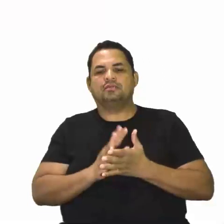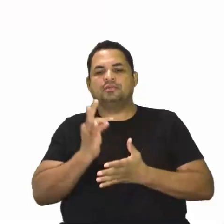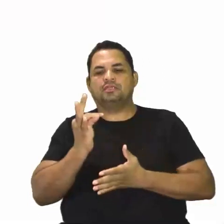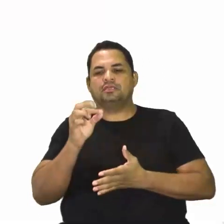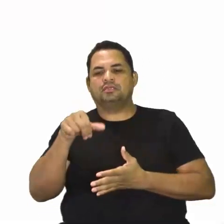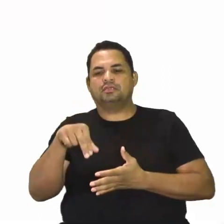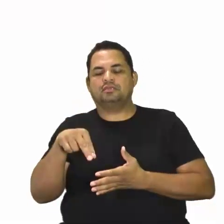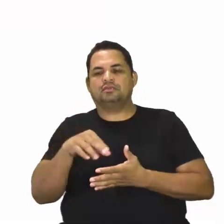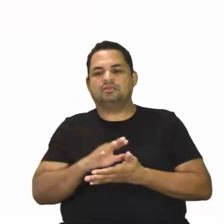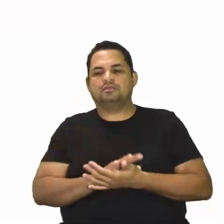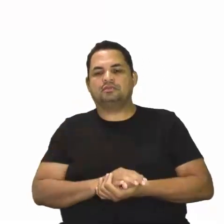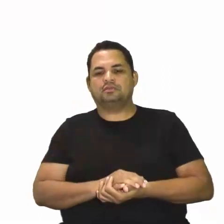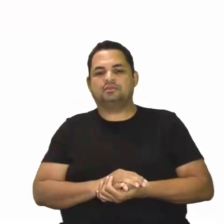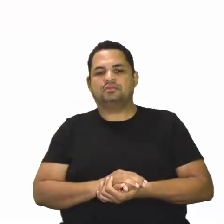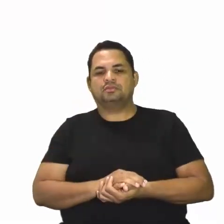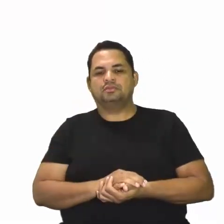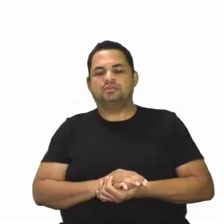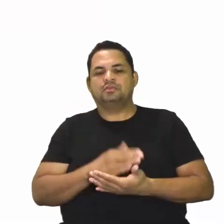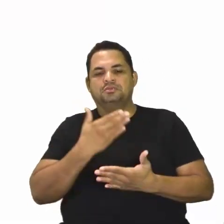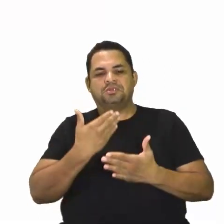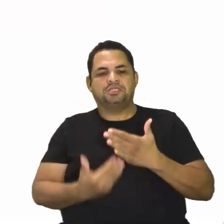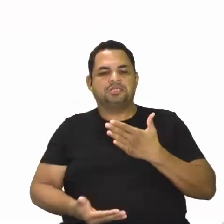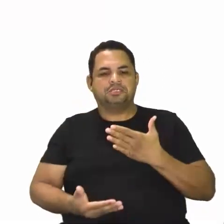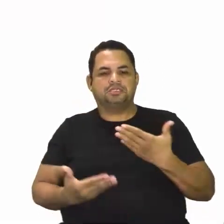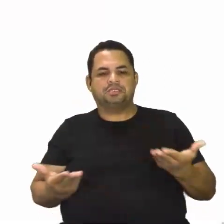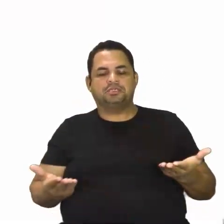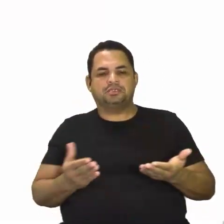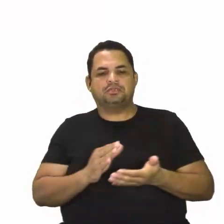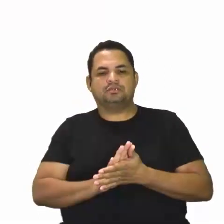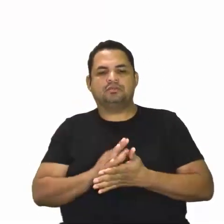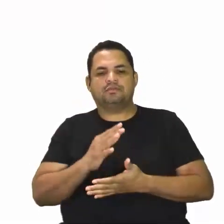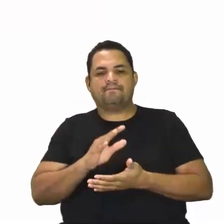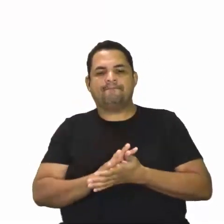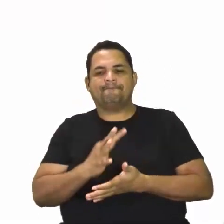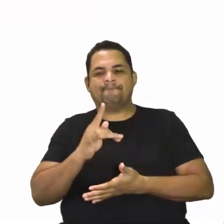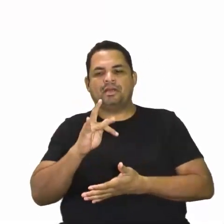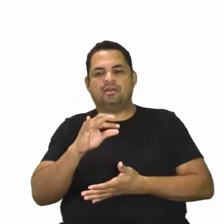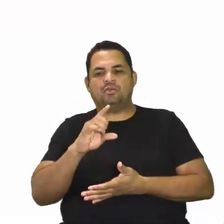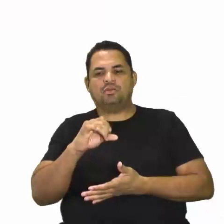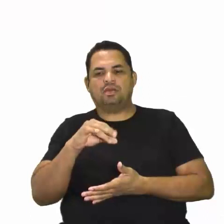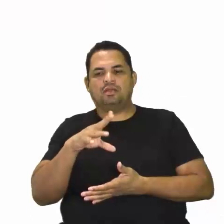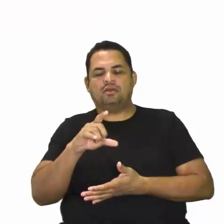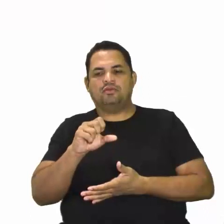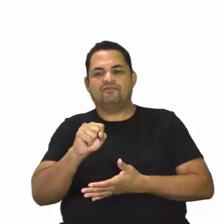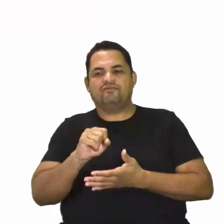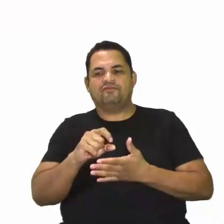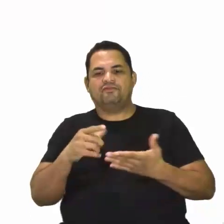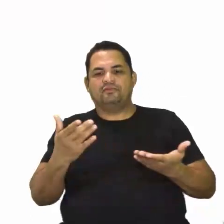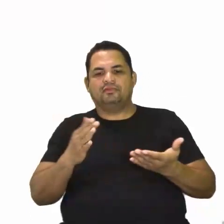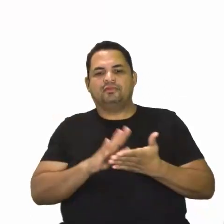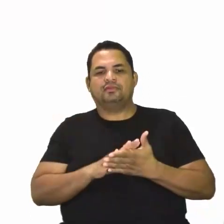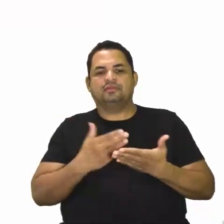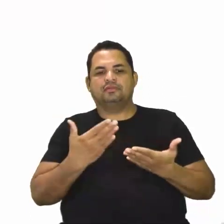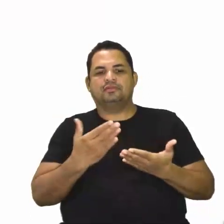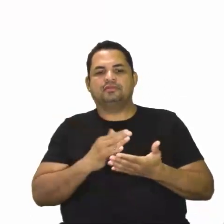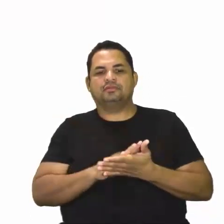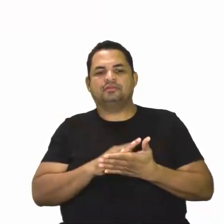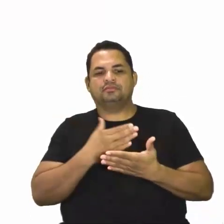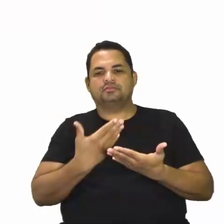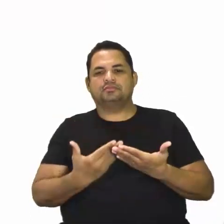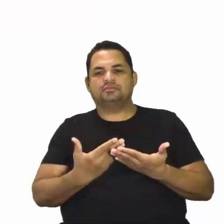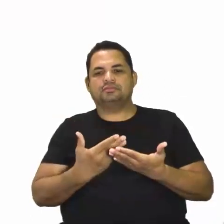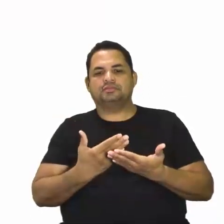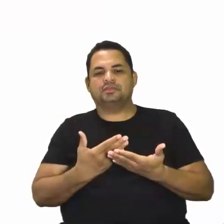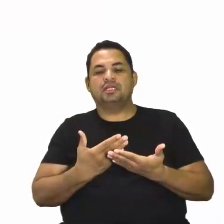Neves. Vai ser derrotado. Paulo Maluf é derrotado, derrotava o Mário Andreasa, parte